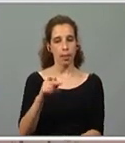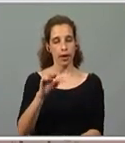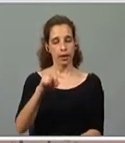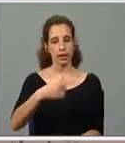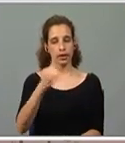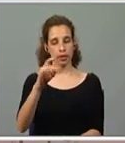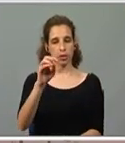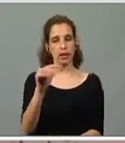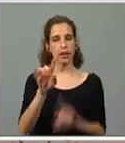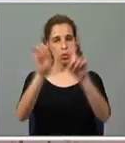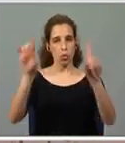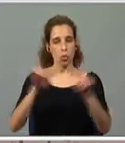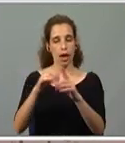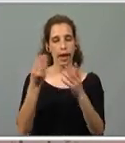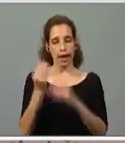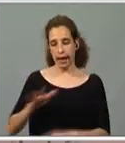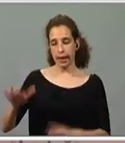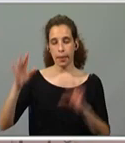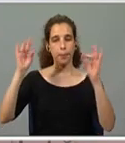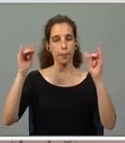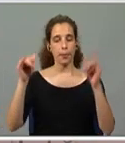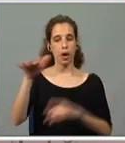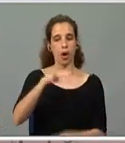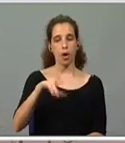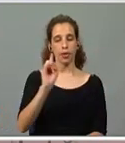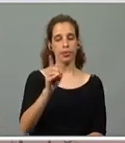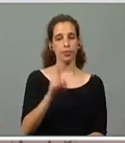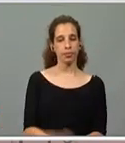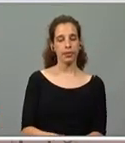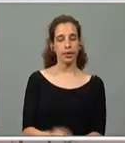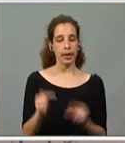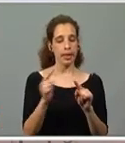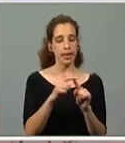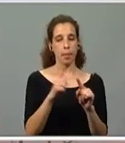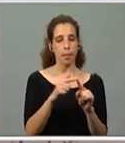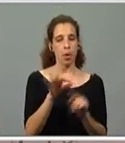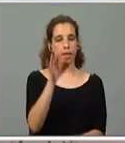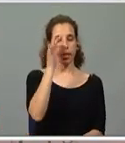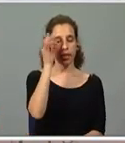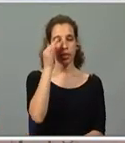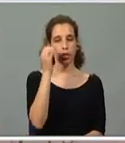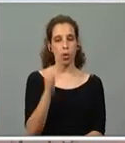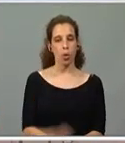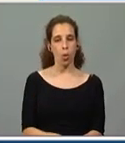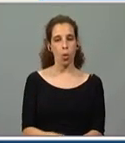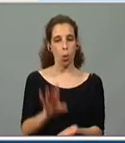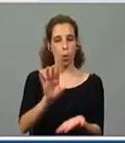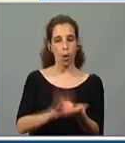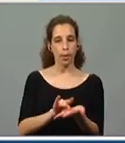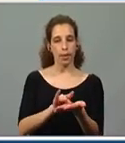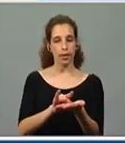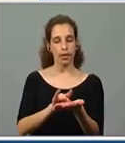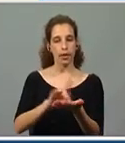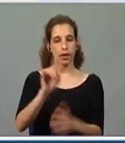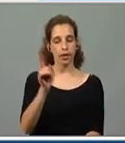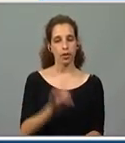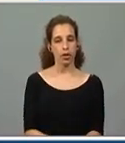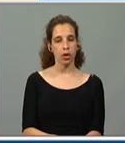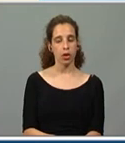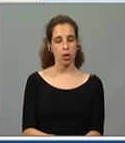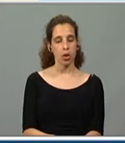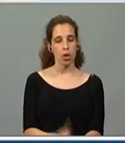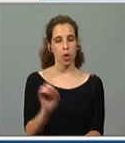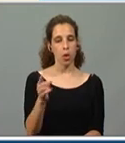quadros com que as crianças brincam, em que aqui na ponta da caneta temos um ímã. Esse ímã, ao passar em